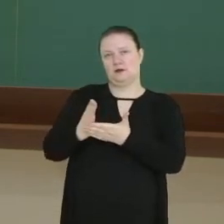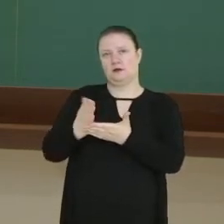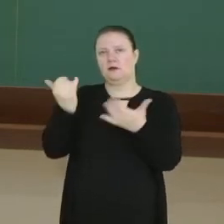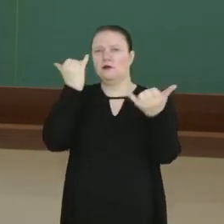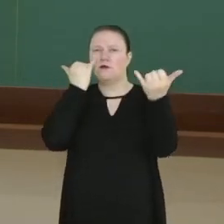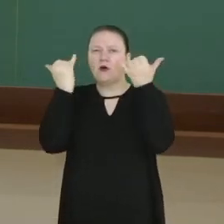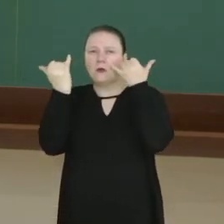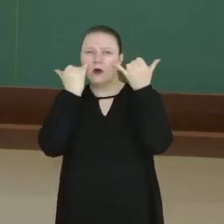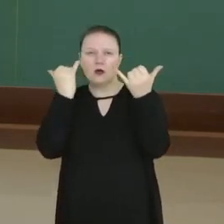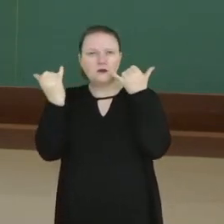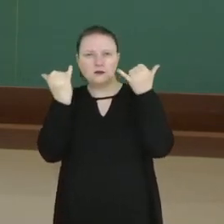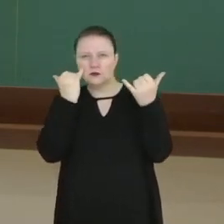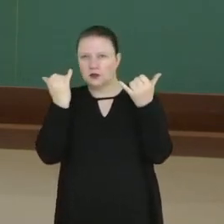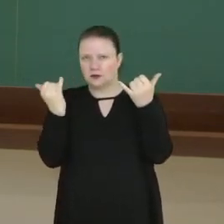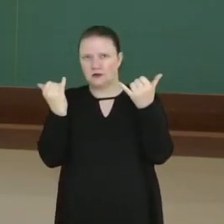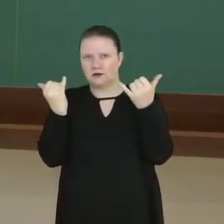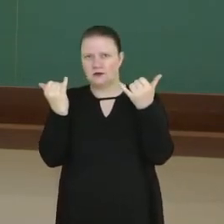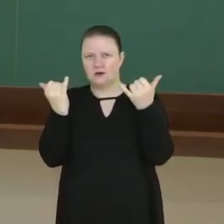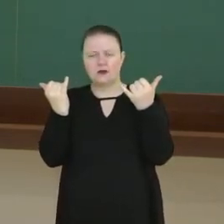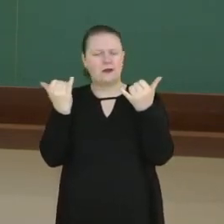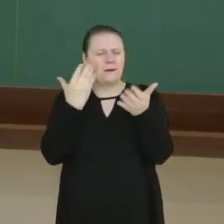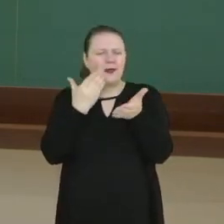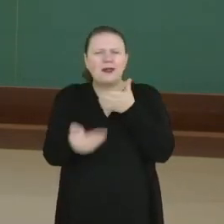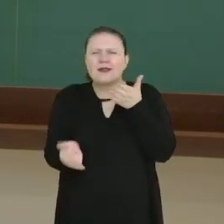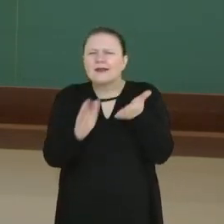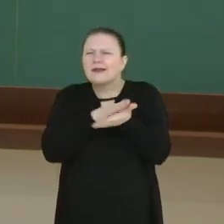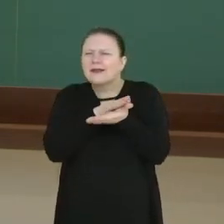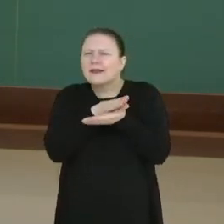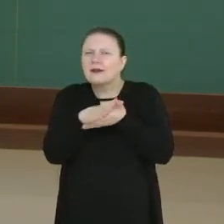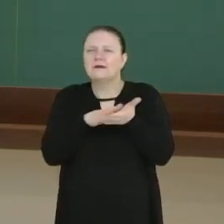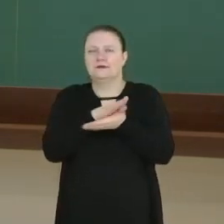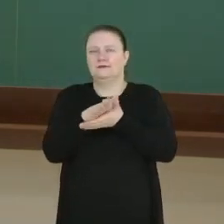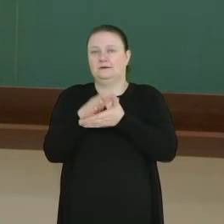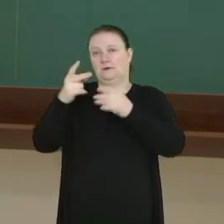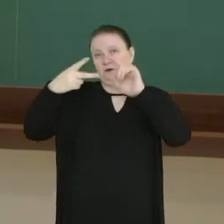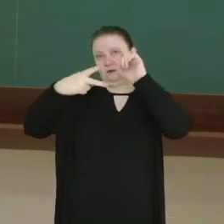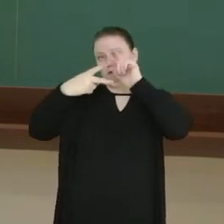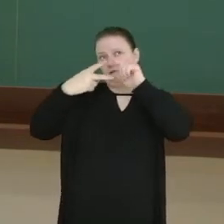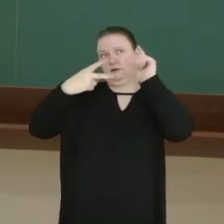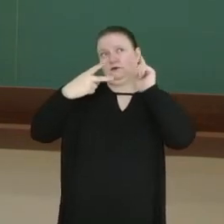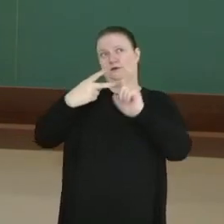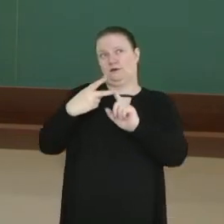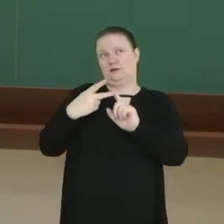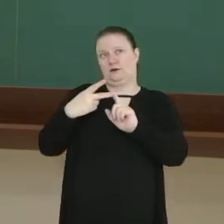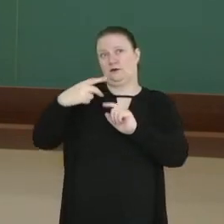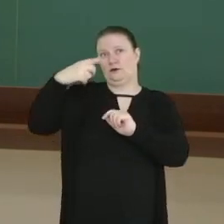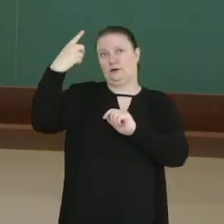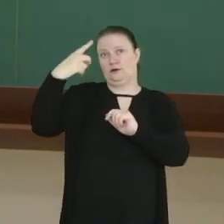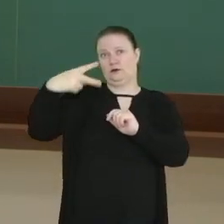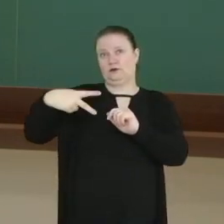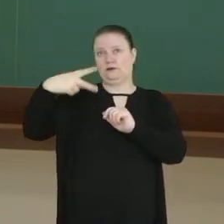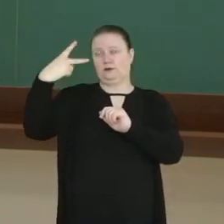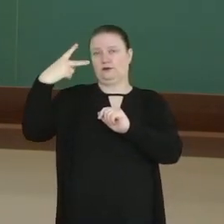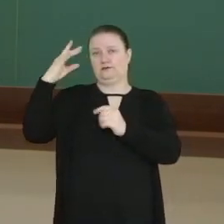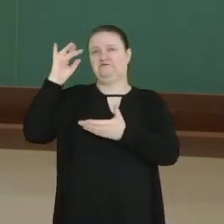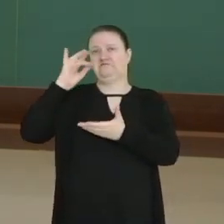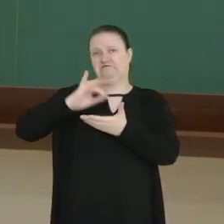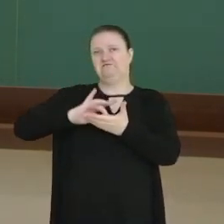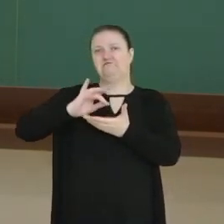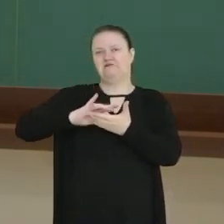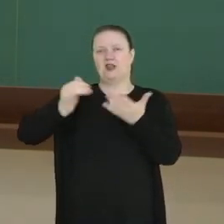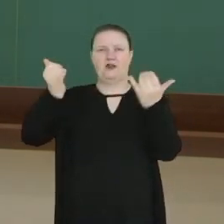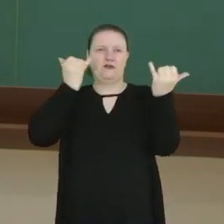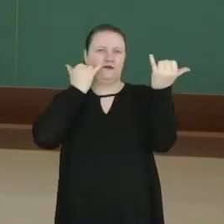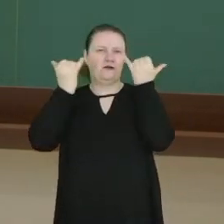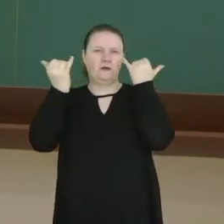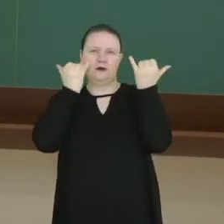informação fique completa? Então, as duas separações aqui garantem, então, a informação de